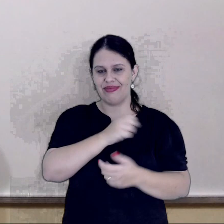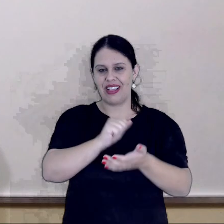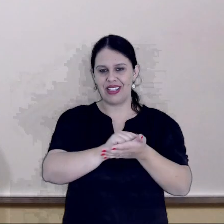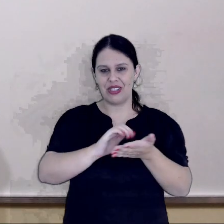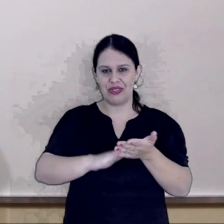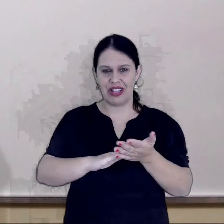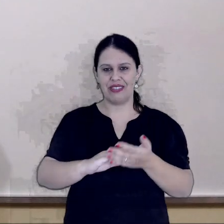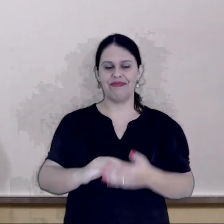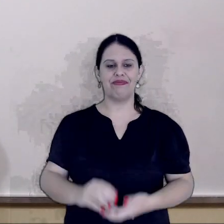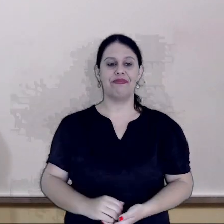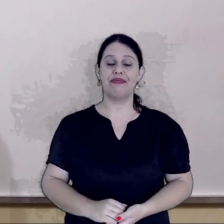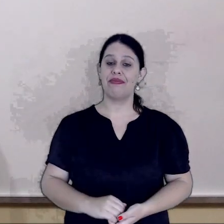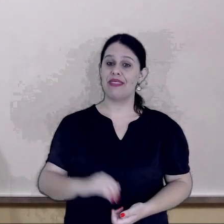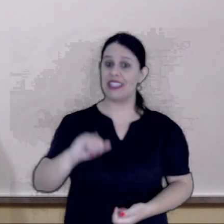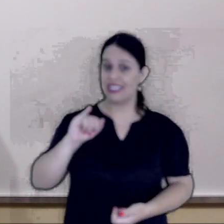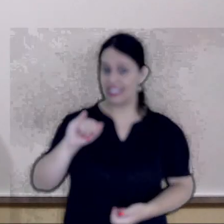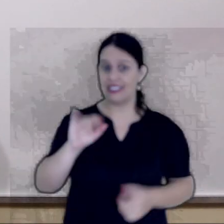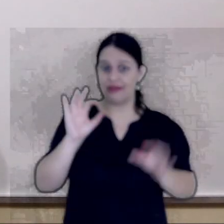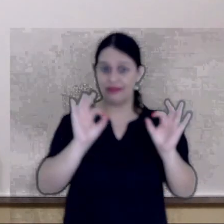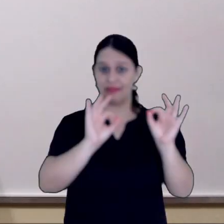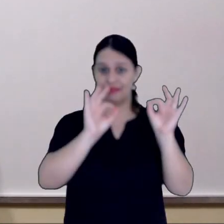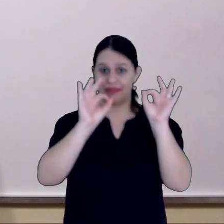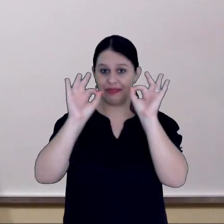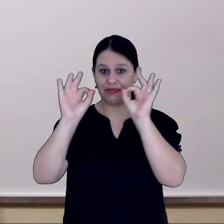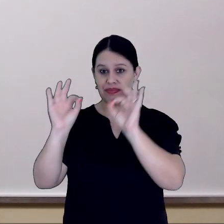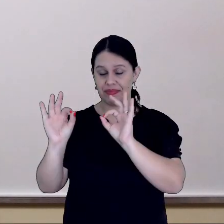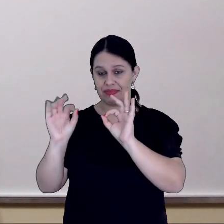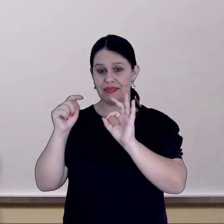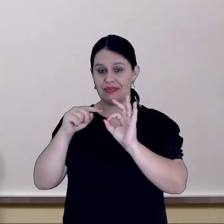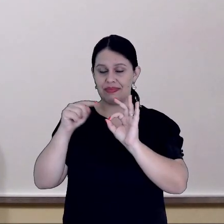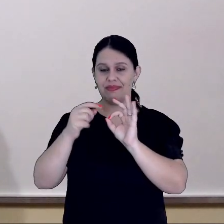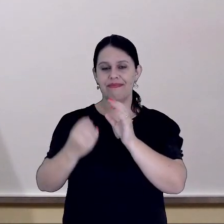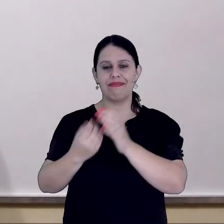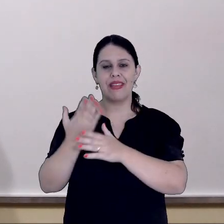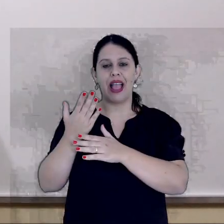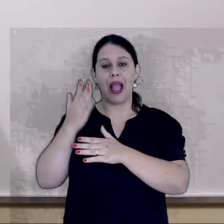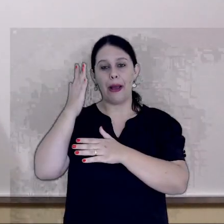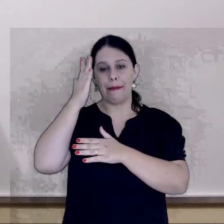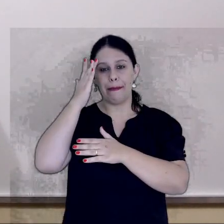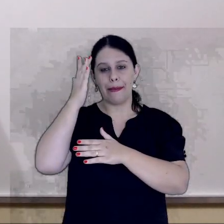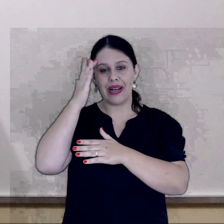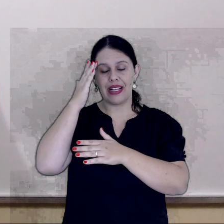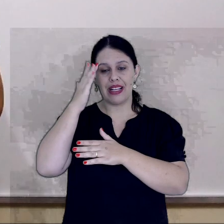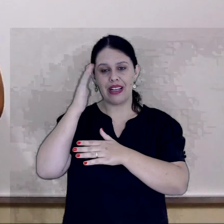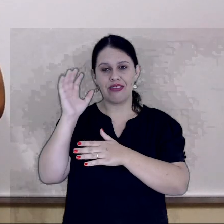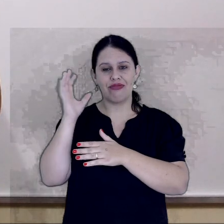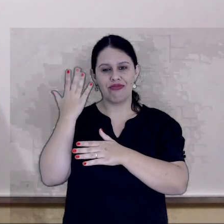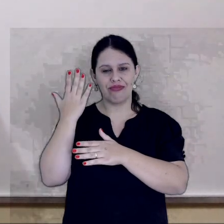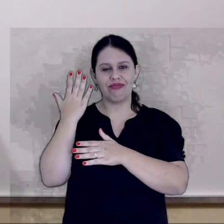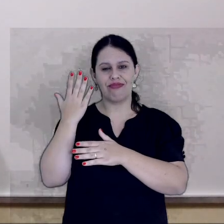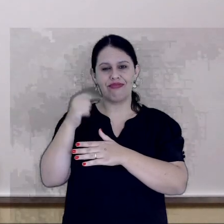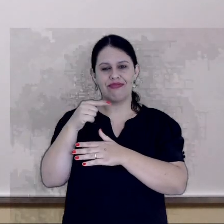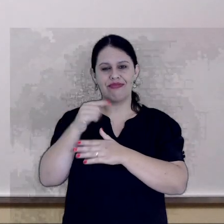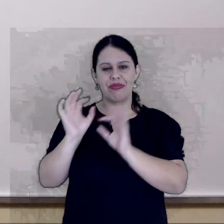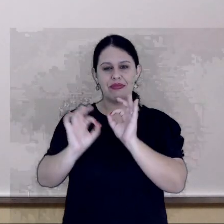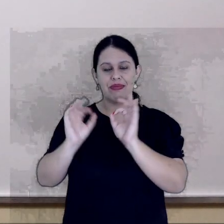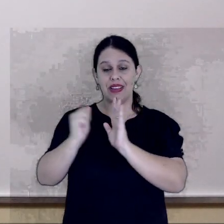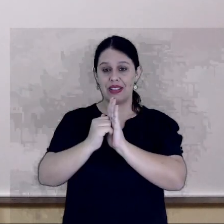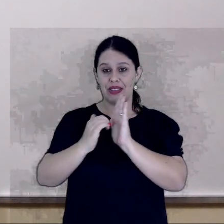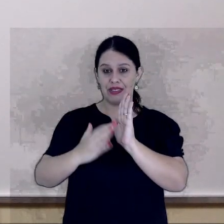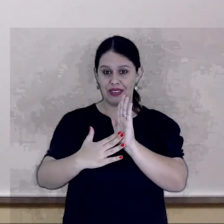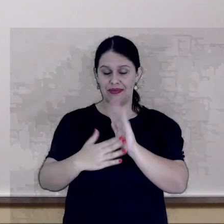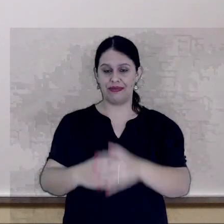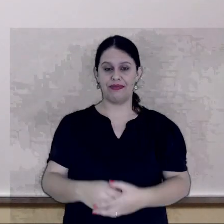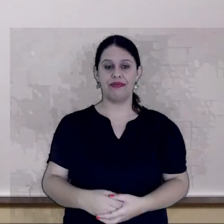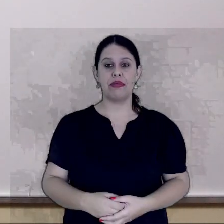desse exercício aqui. Legal? Se você estiver assistindo as aulas na sequência que elas são lançadas, amanhã a gente resolve esse